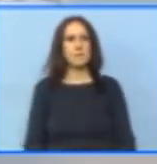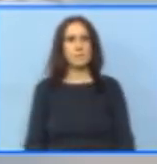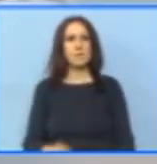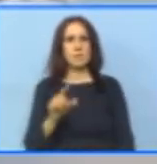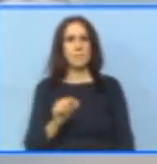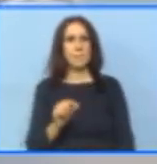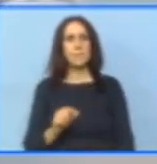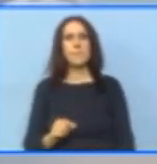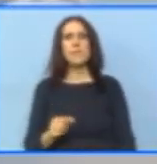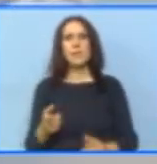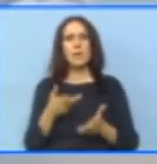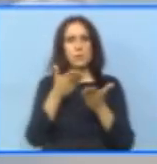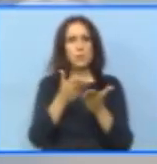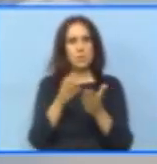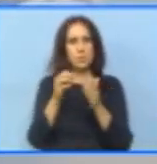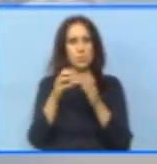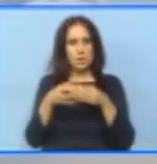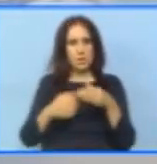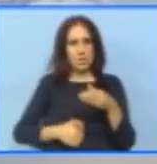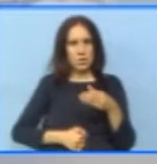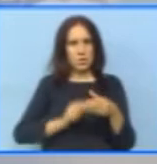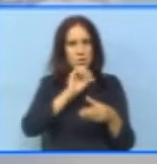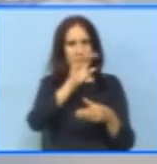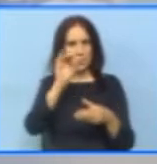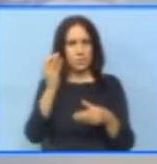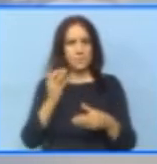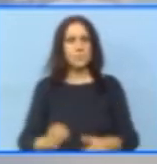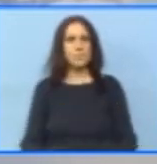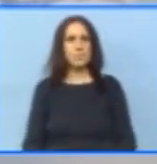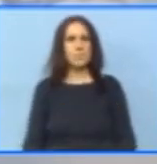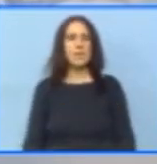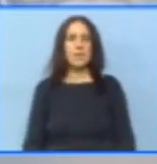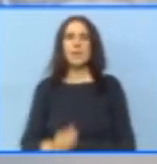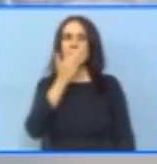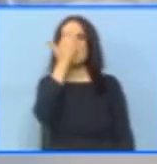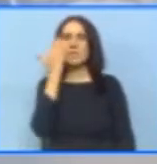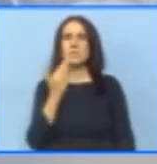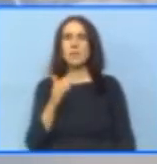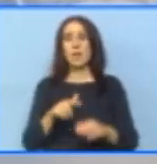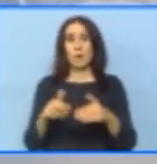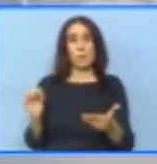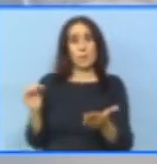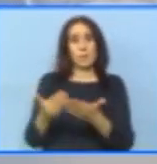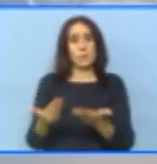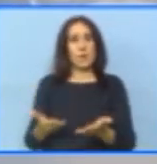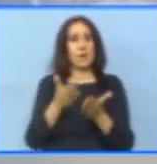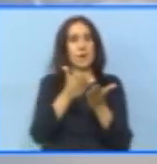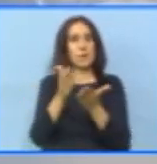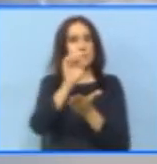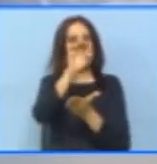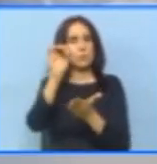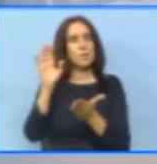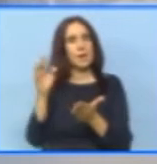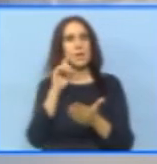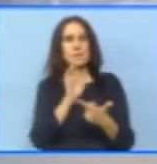E era possível fazer chegar a ajuda às comunidades católicas? Era difícil e ainda hoje é difícil chegar muitas vezes a esta ajuda, mas queremos dar também